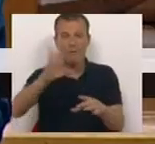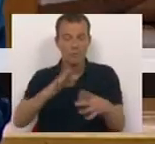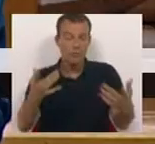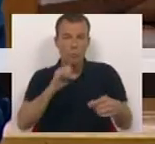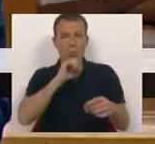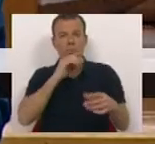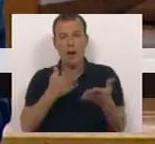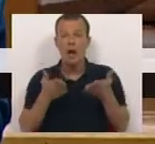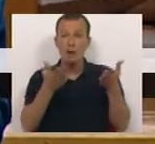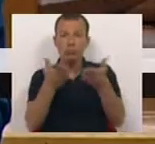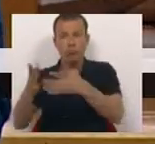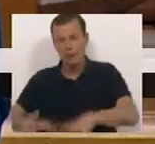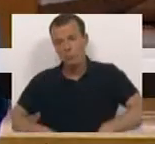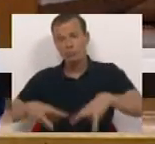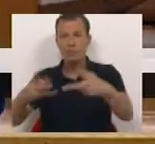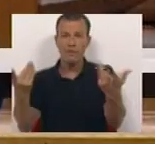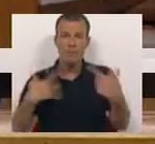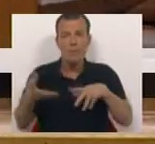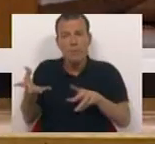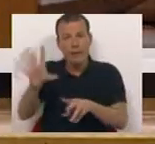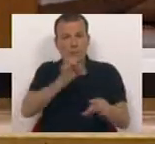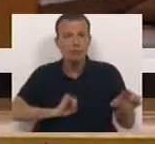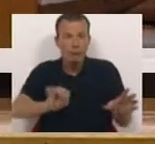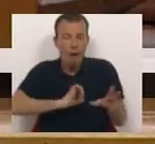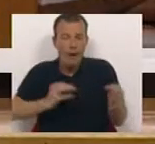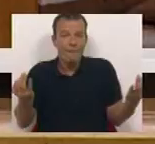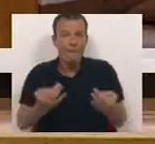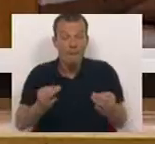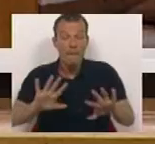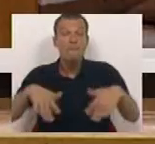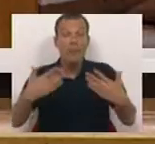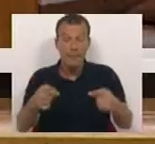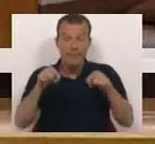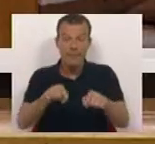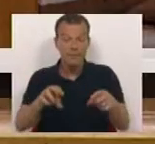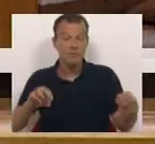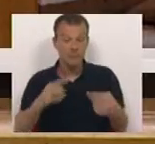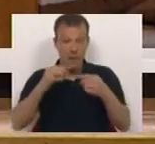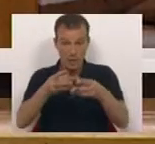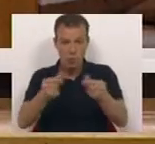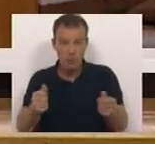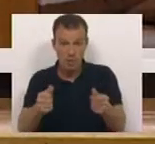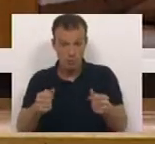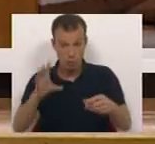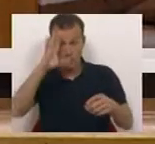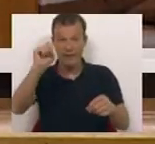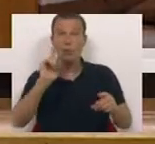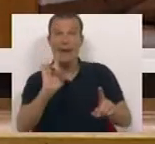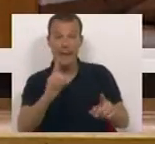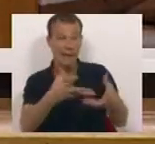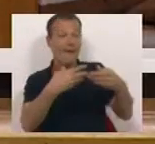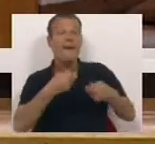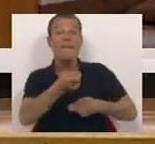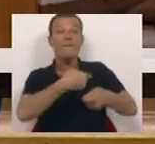bem contribuir para o desenvolvimento do nosso país. Sucede que a solução que o Governo nos apresenta é vender.